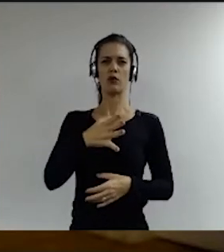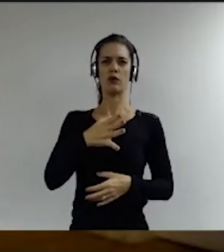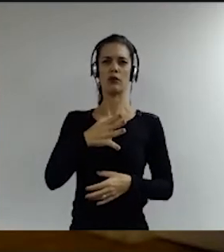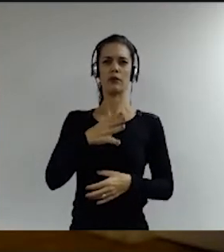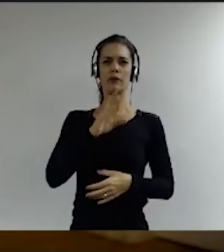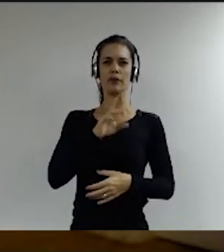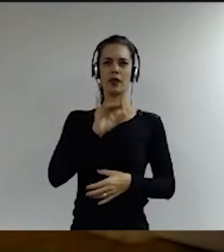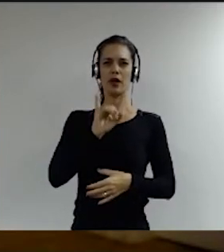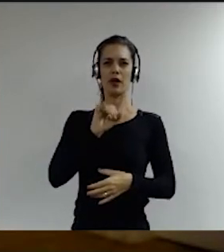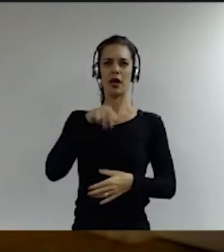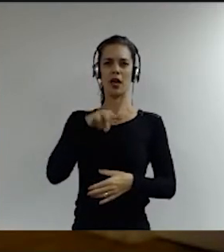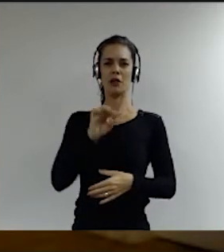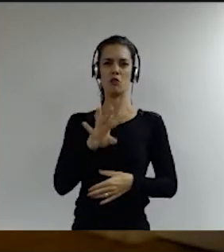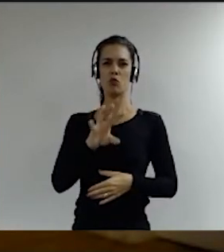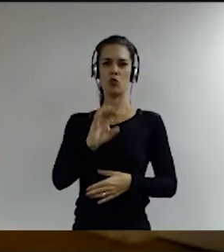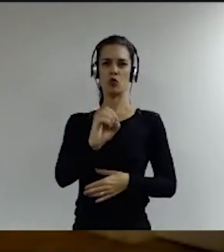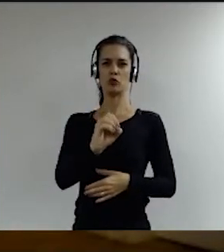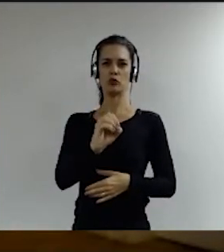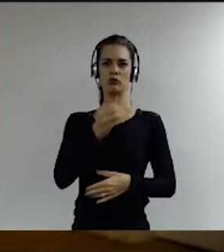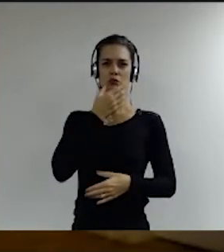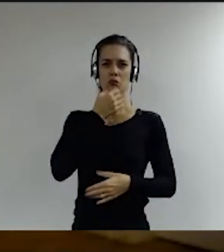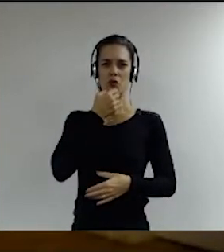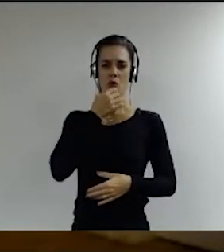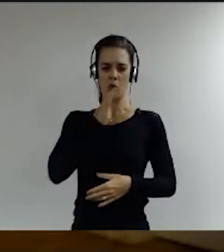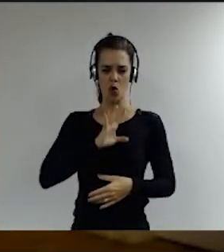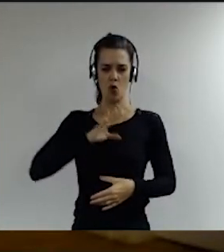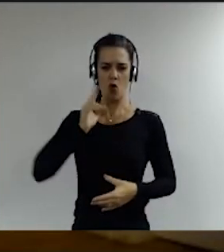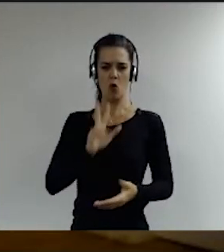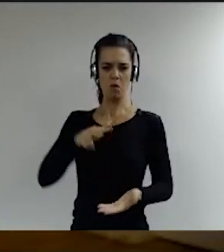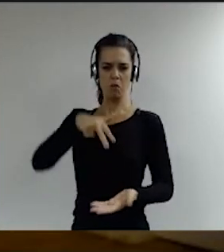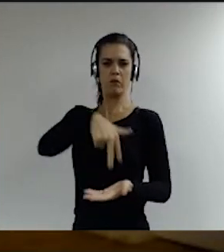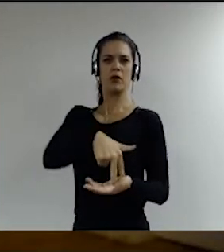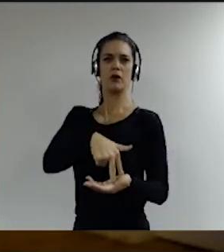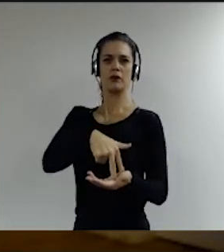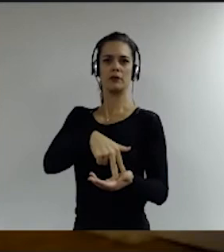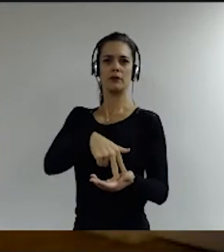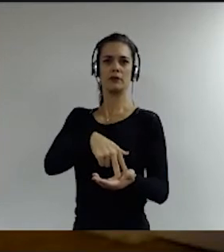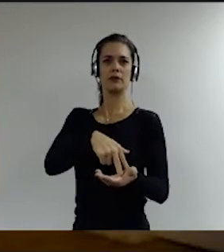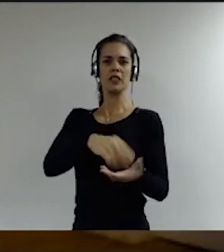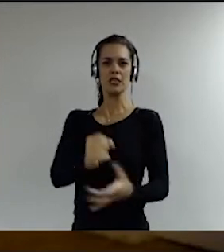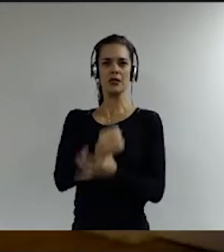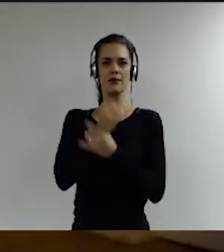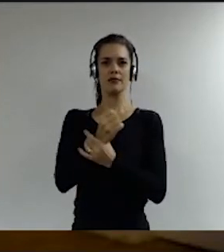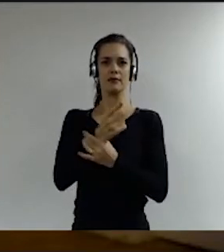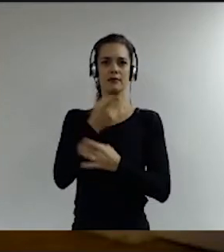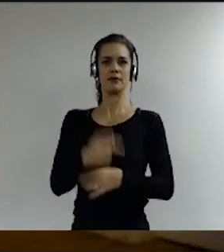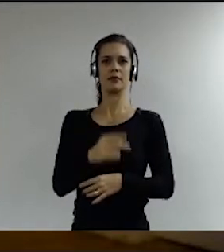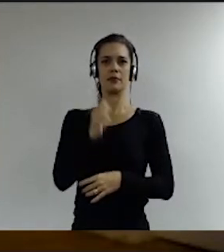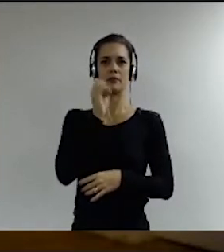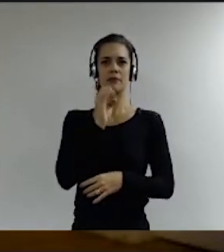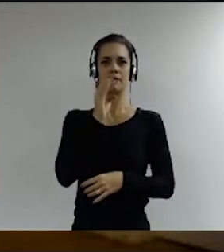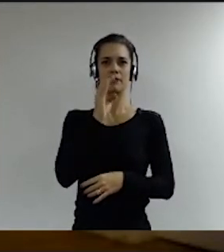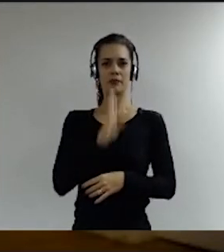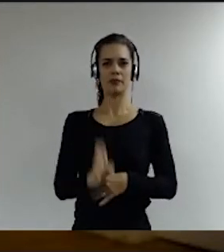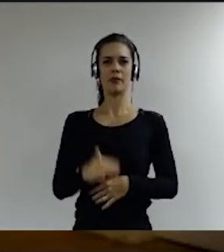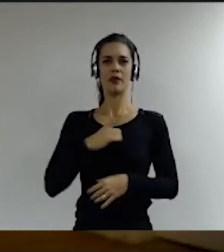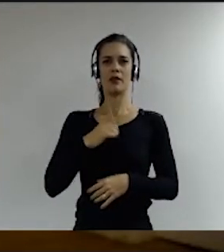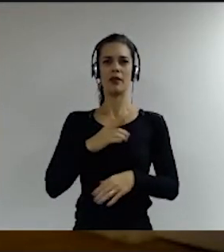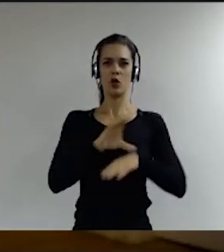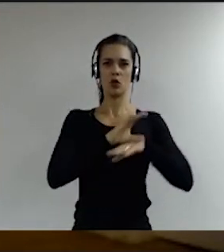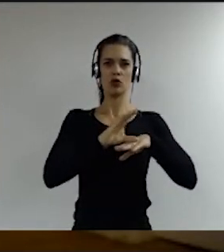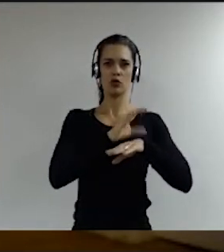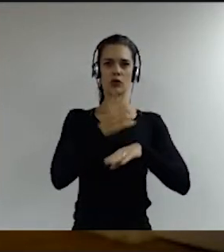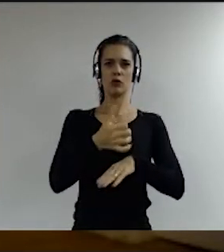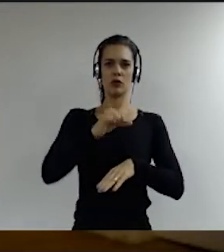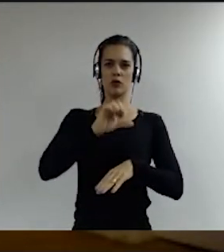Faoro, Pertence e outros que garantiu este país ter a Constituição de 88.